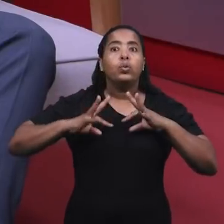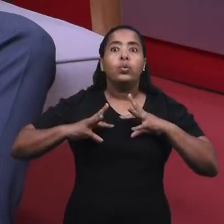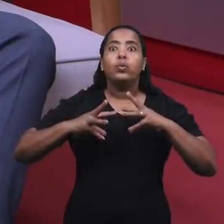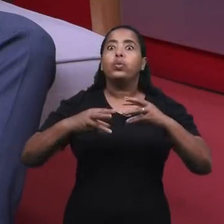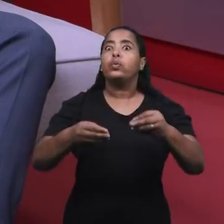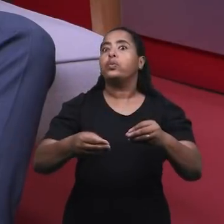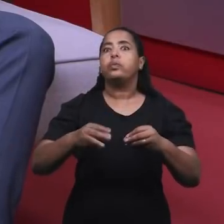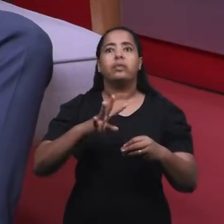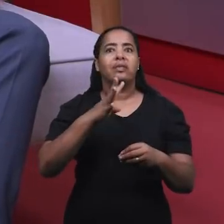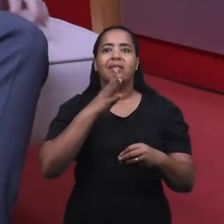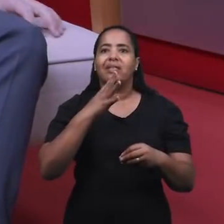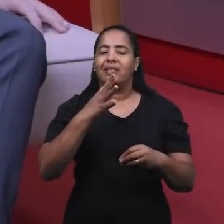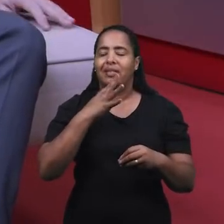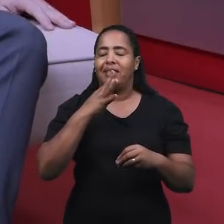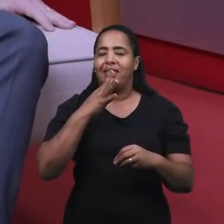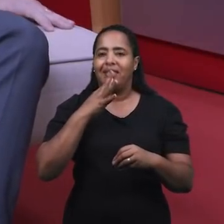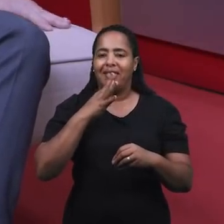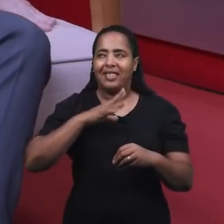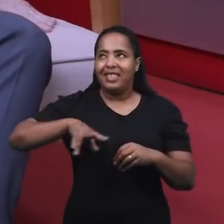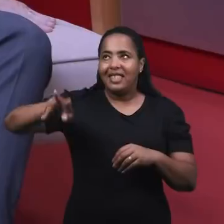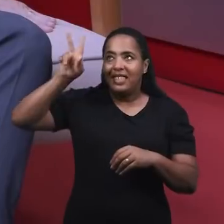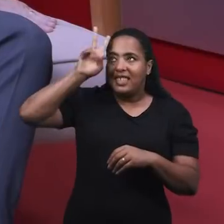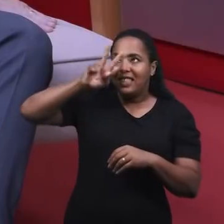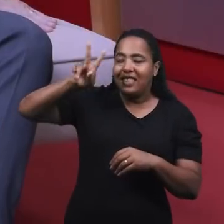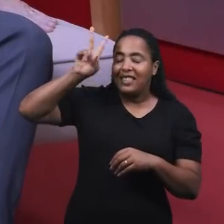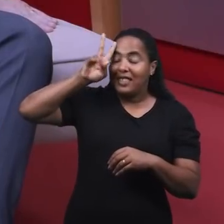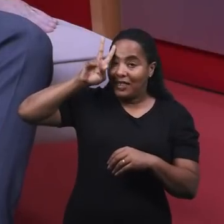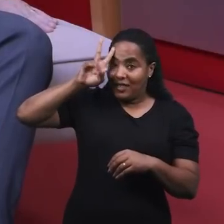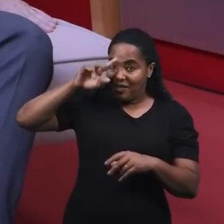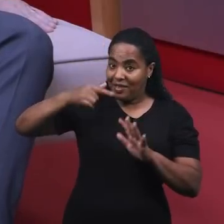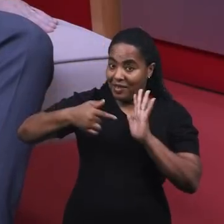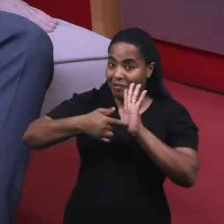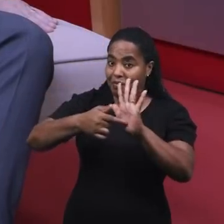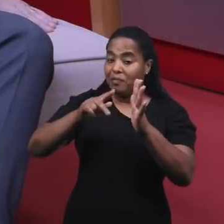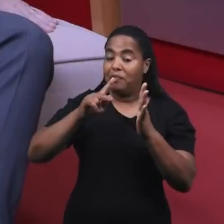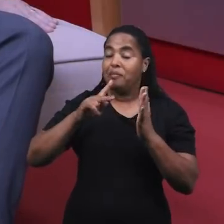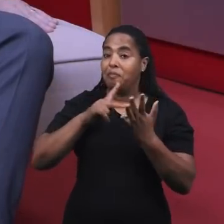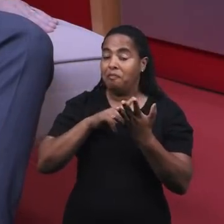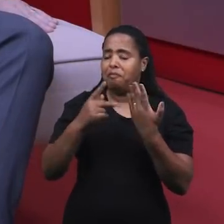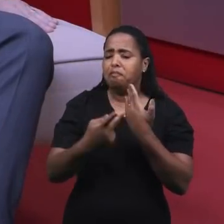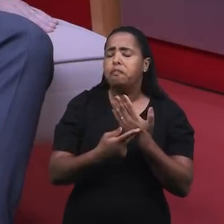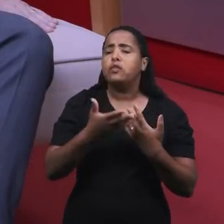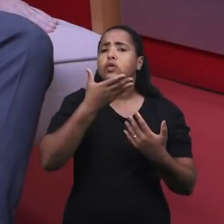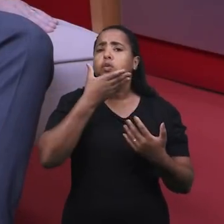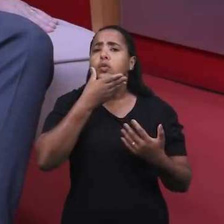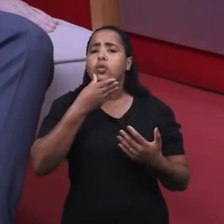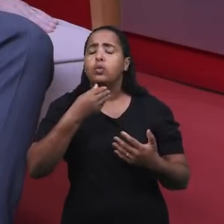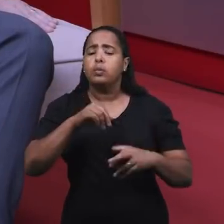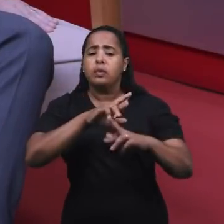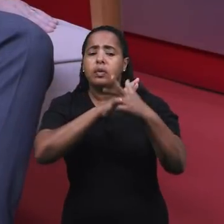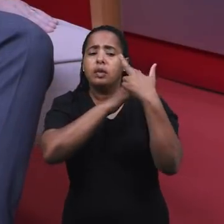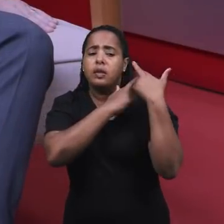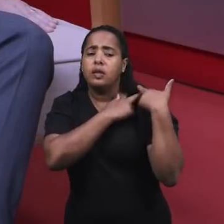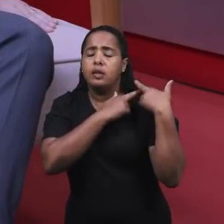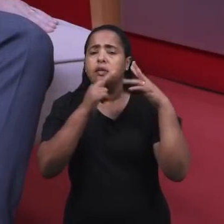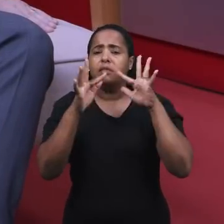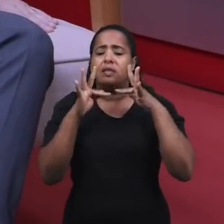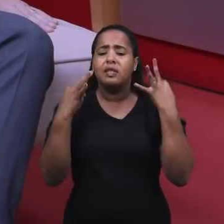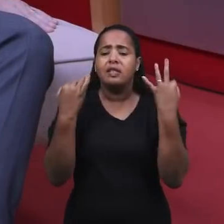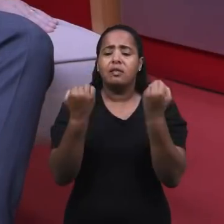A história, essa parábola fala da história de um pai de família que saiu